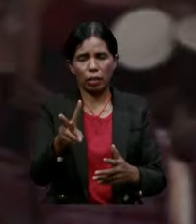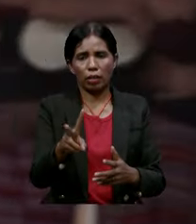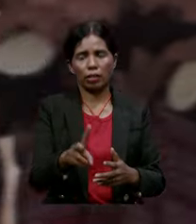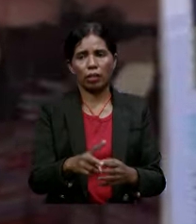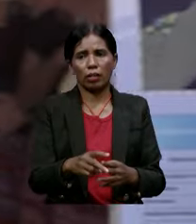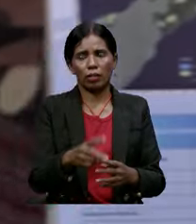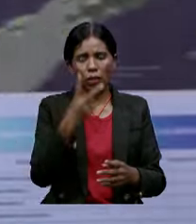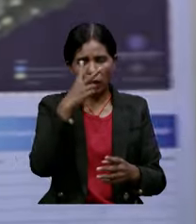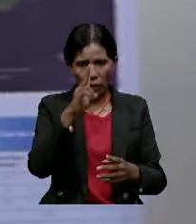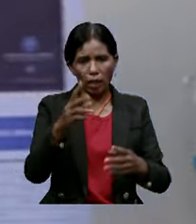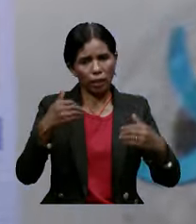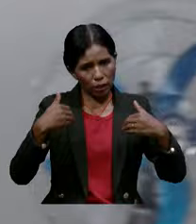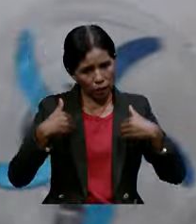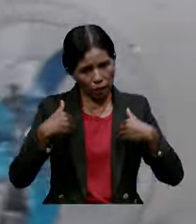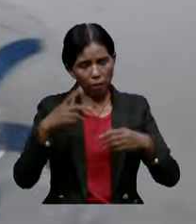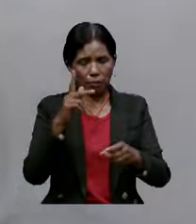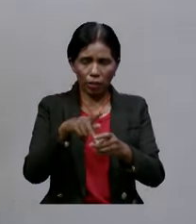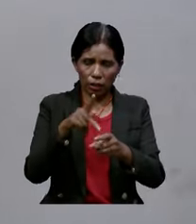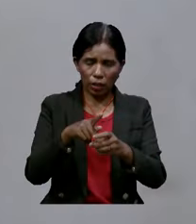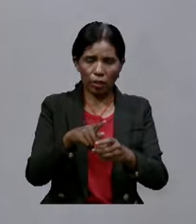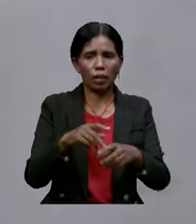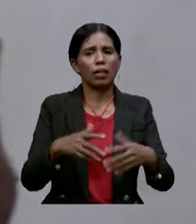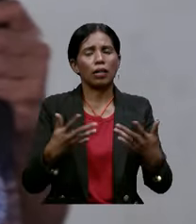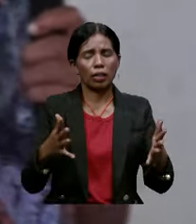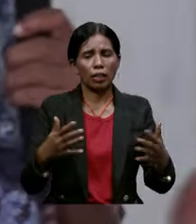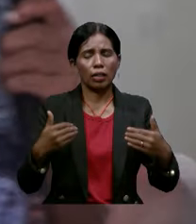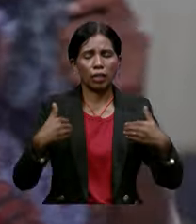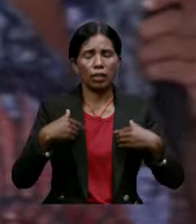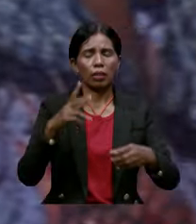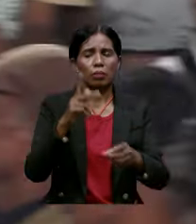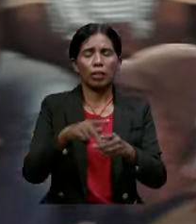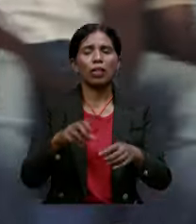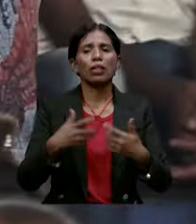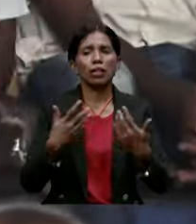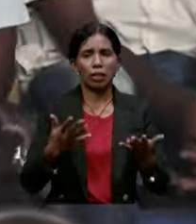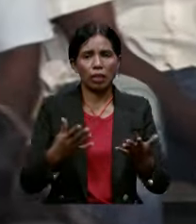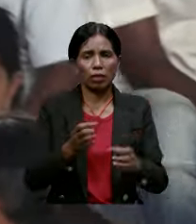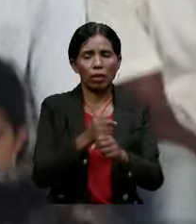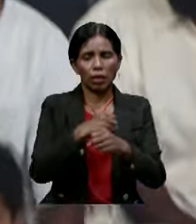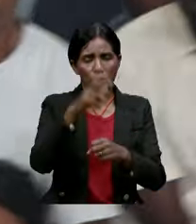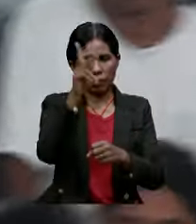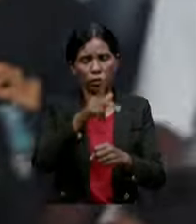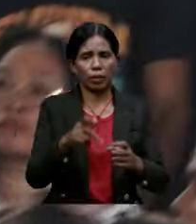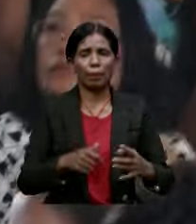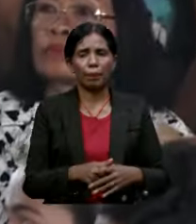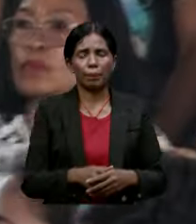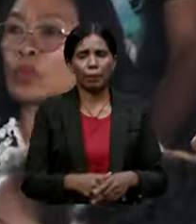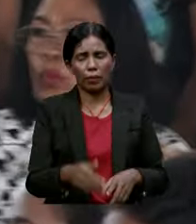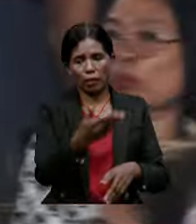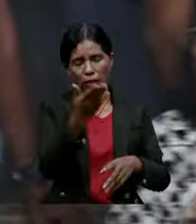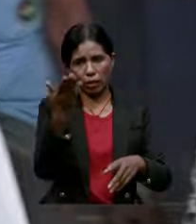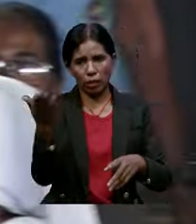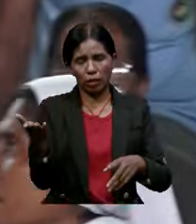to ia kala ia ia hira ho pesquisa ne sono fatti ia imni